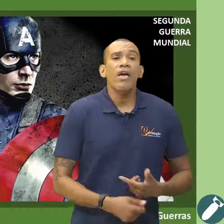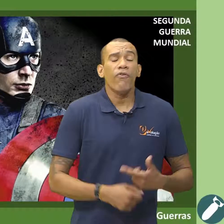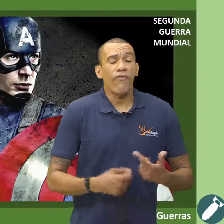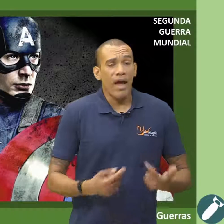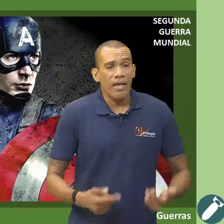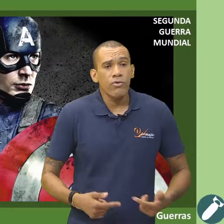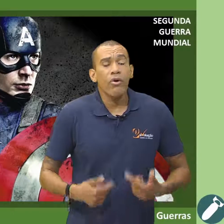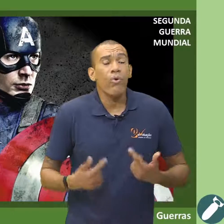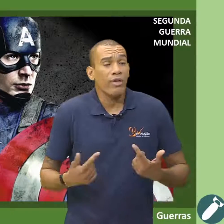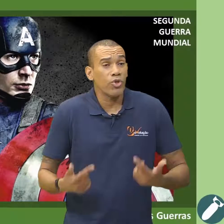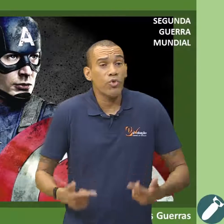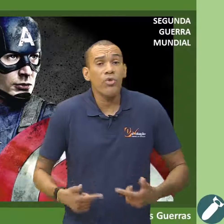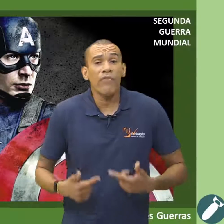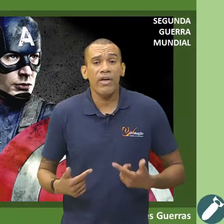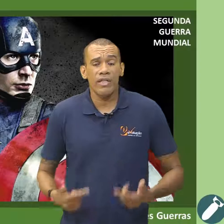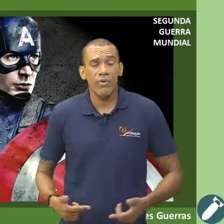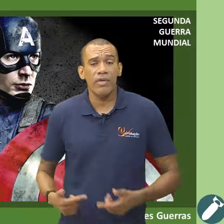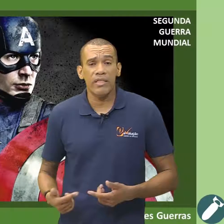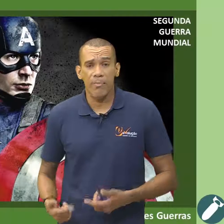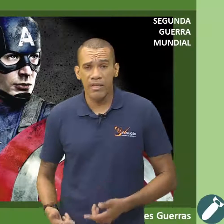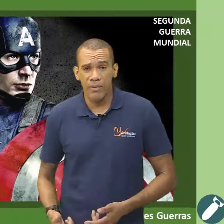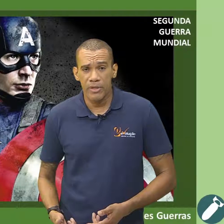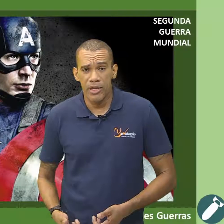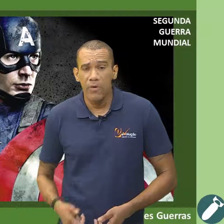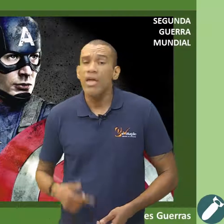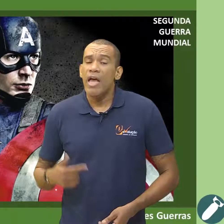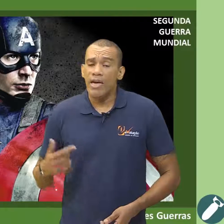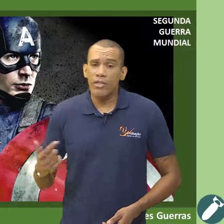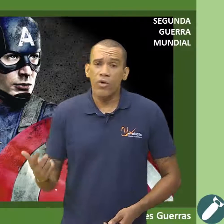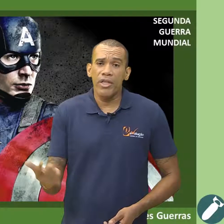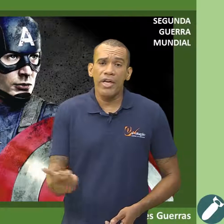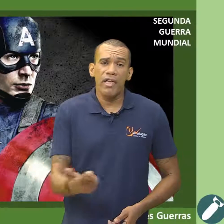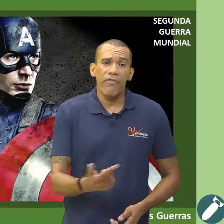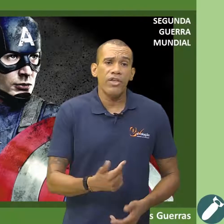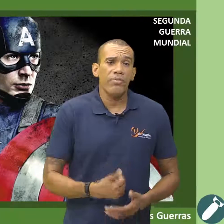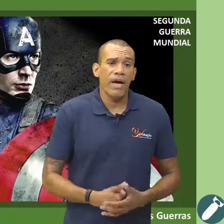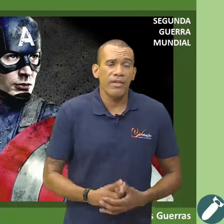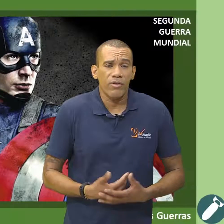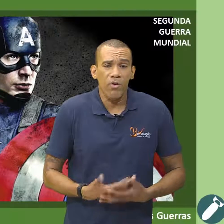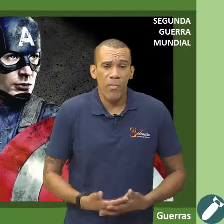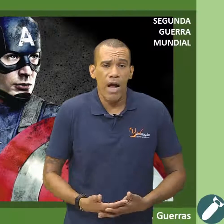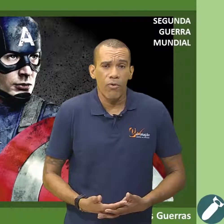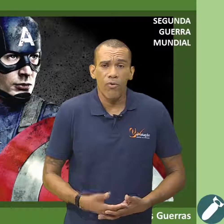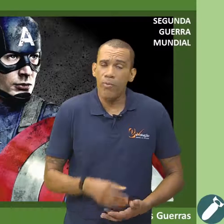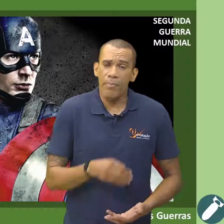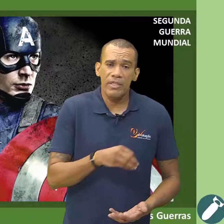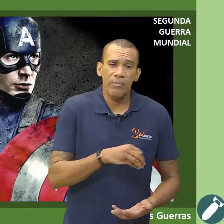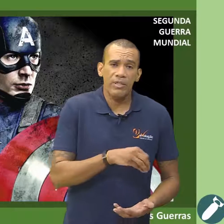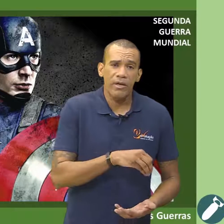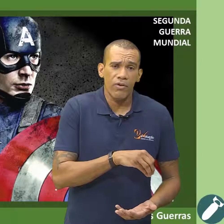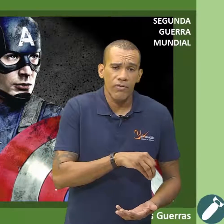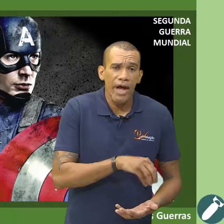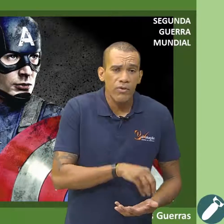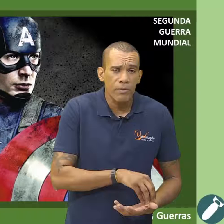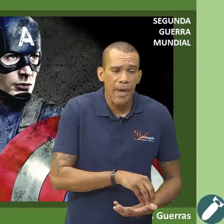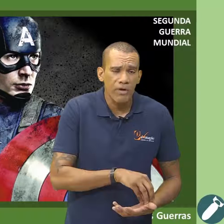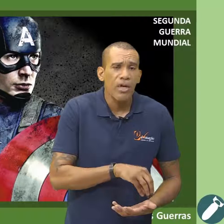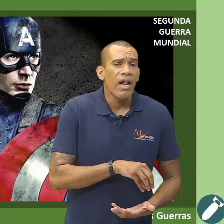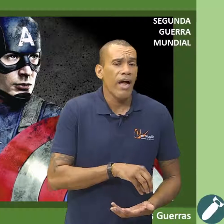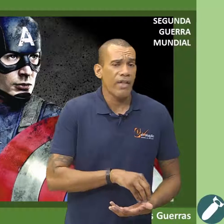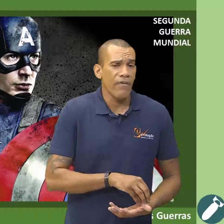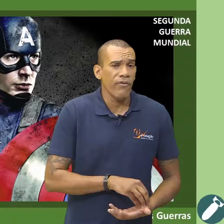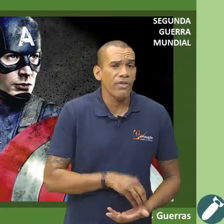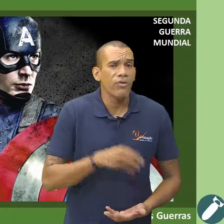econômica, eu ajudo a fazer com que essa percepção ela se torne cada vez mais global. Uma percepção que vai de um